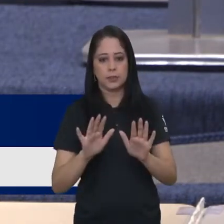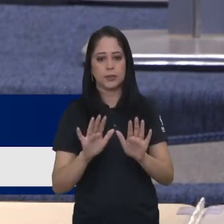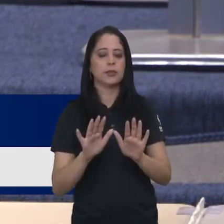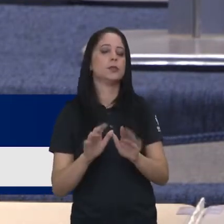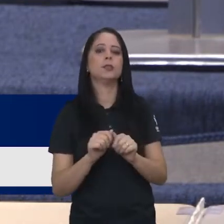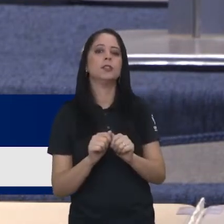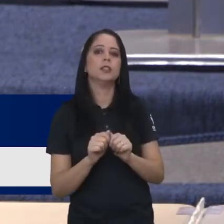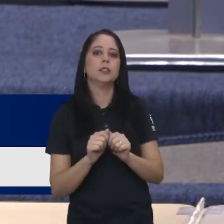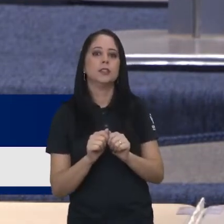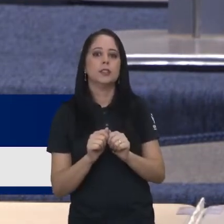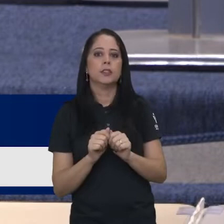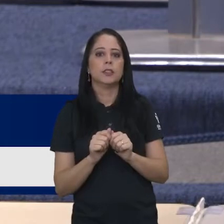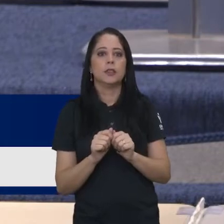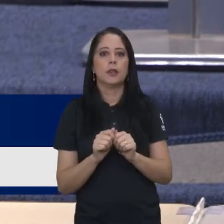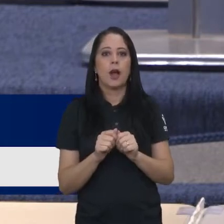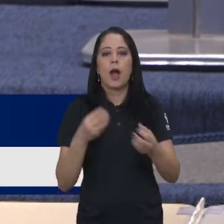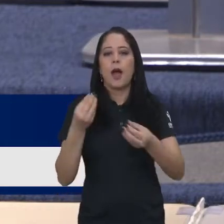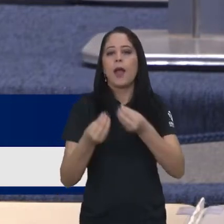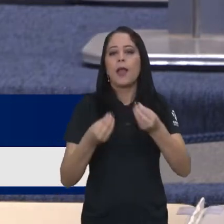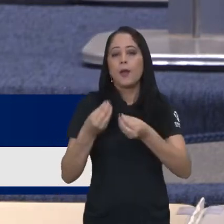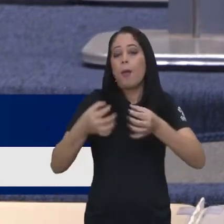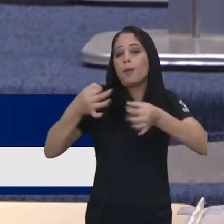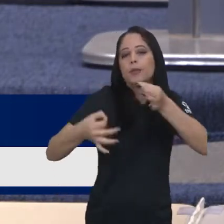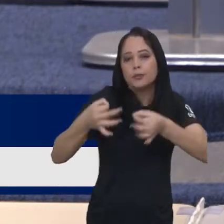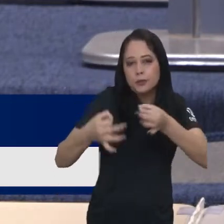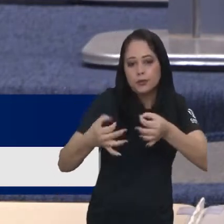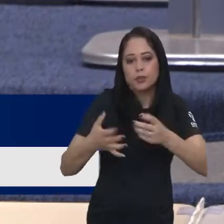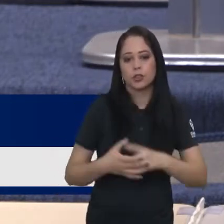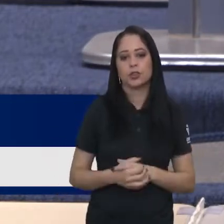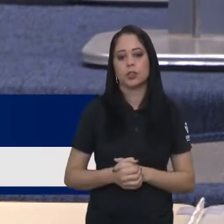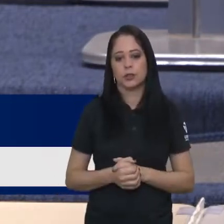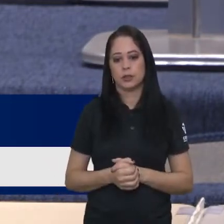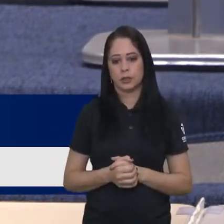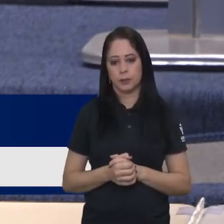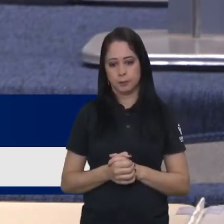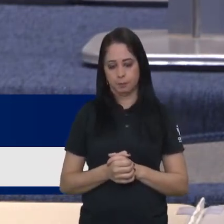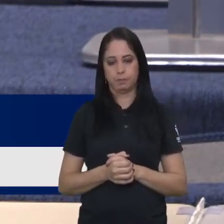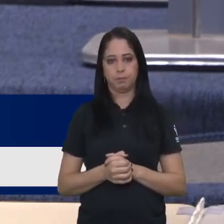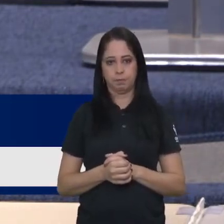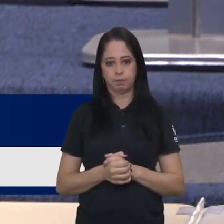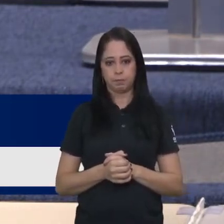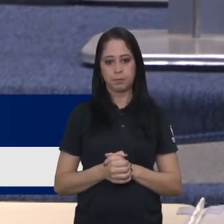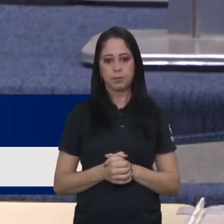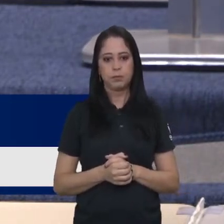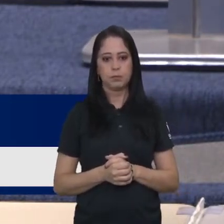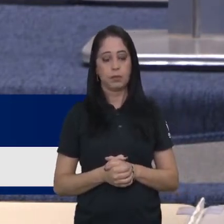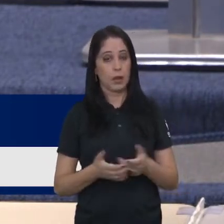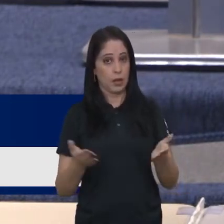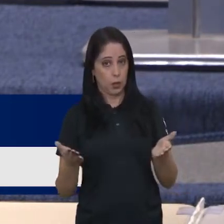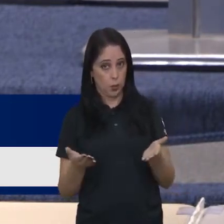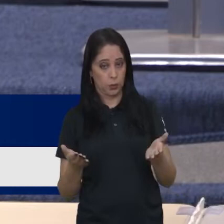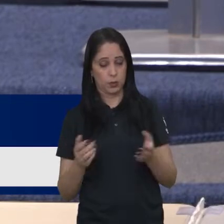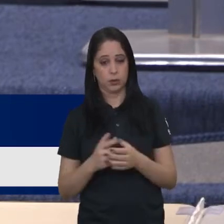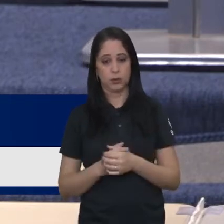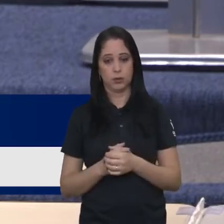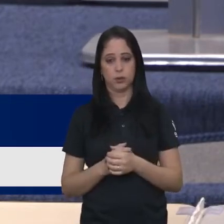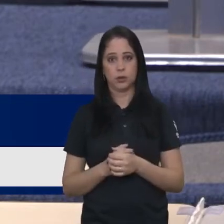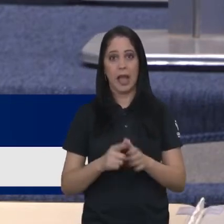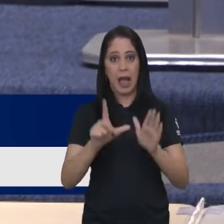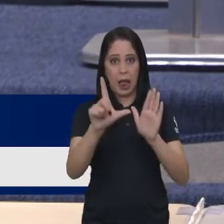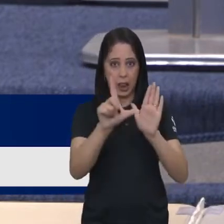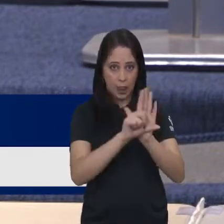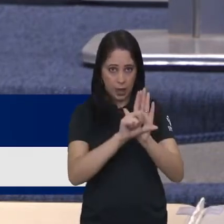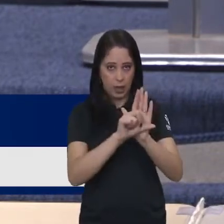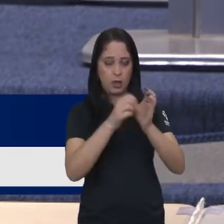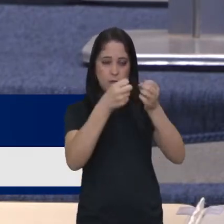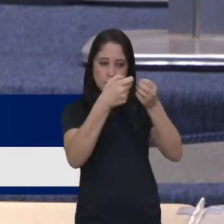com que você não tivesse instrumento jurídico para delimitar. Bom, isso na questão territorial, na questão física. Agora, como